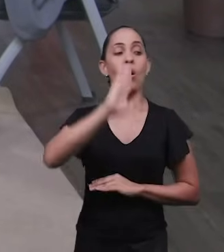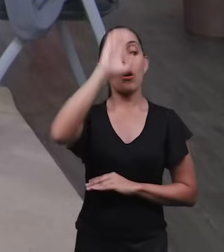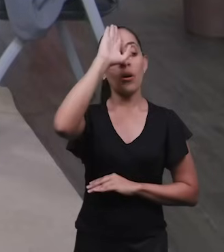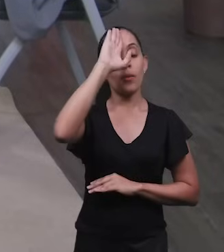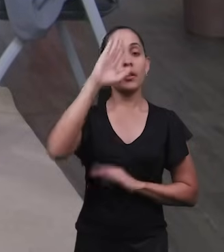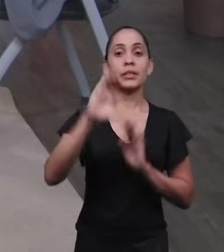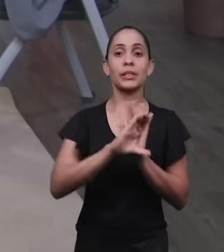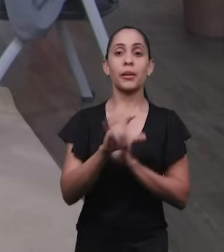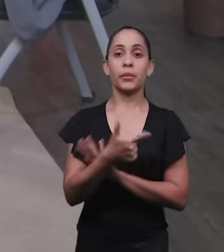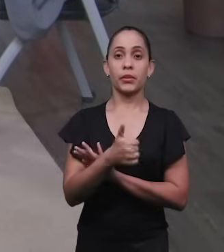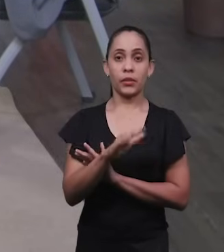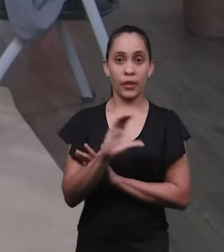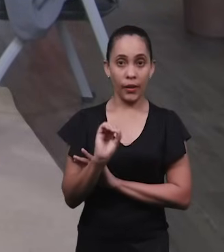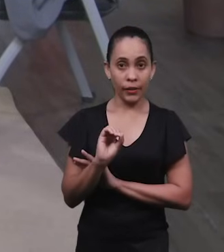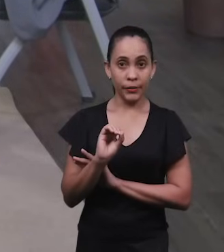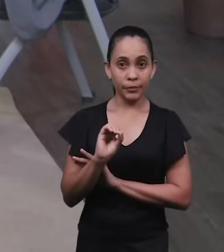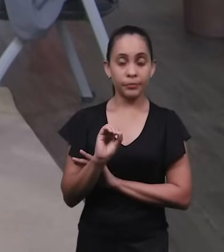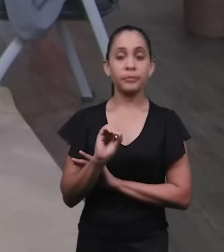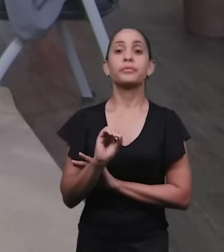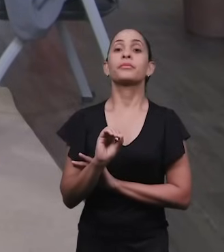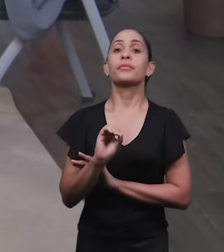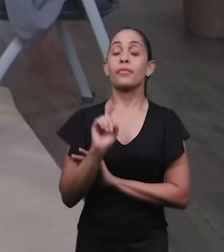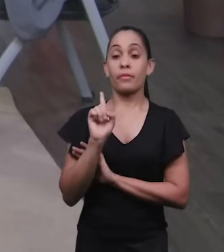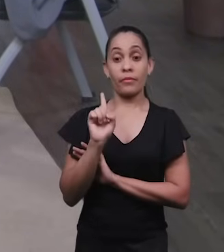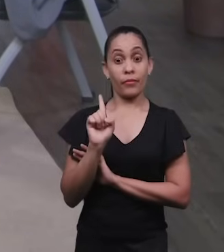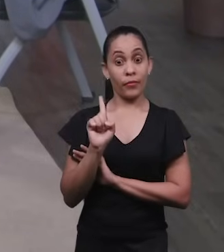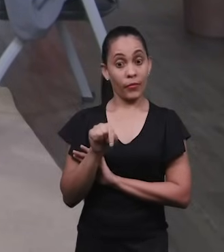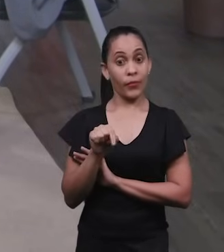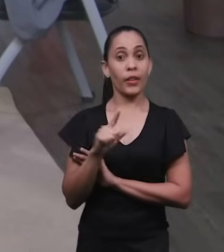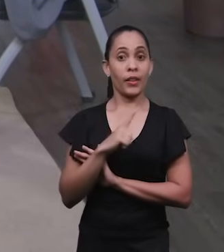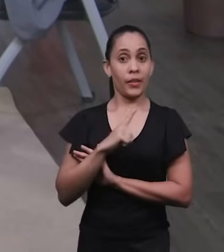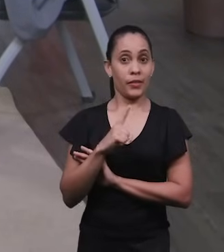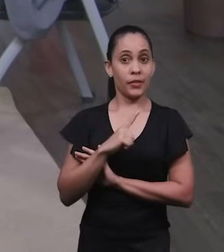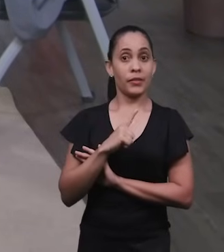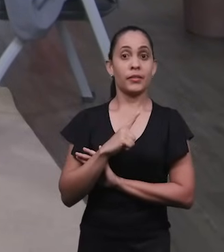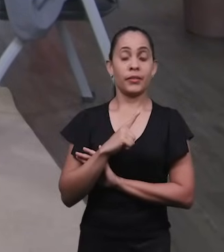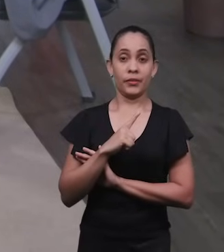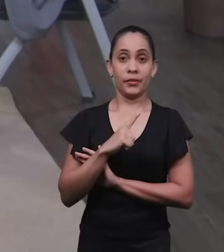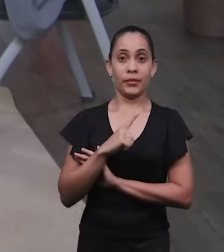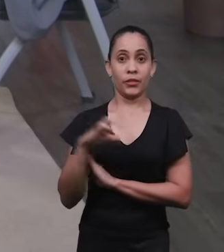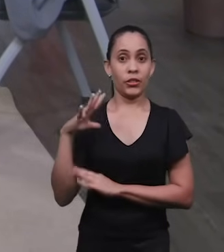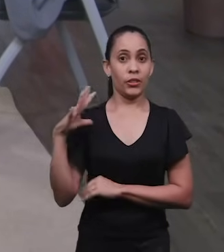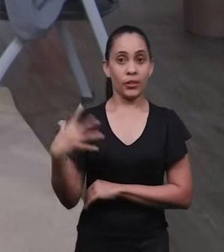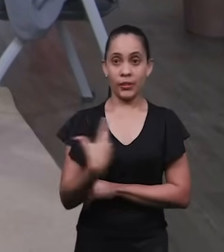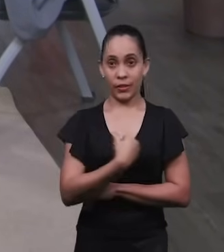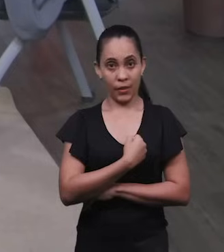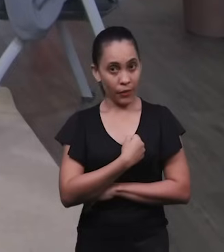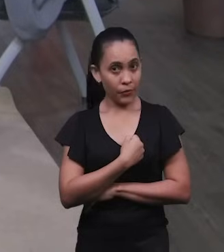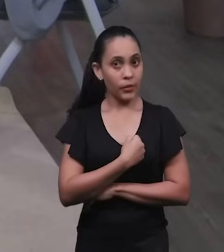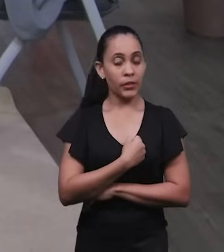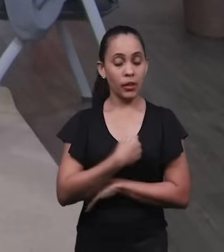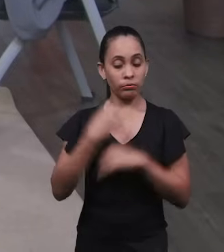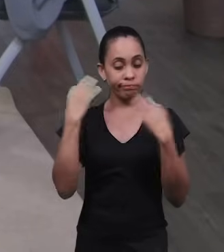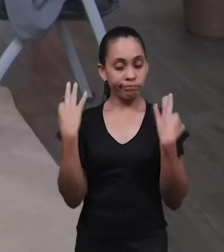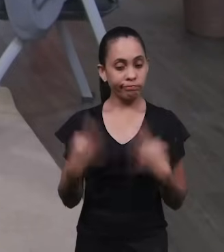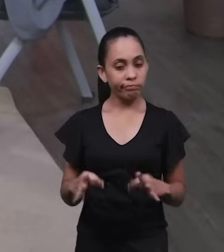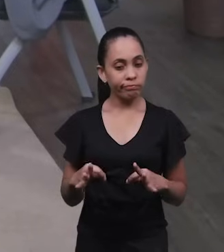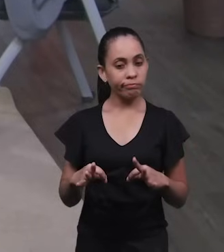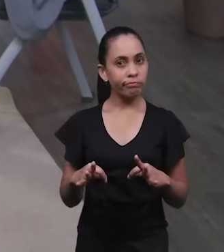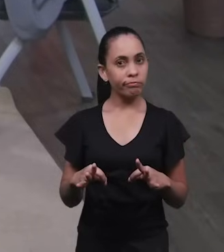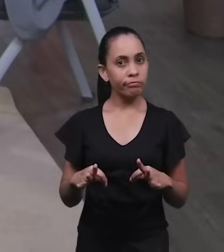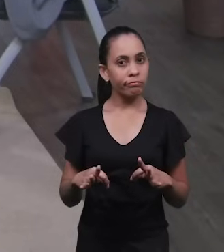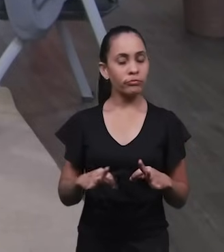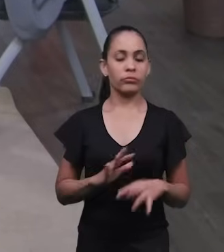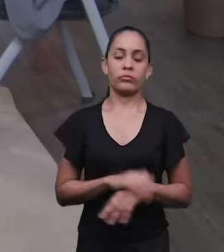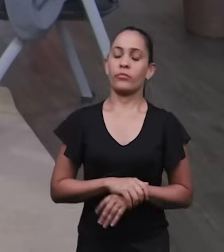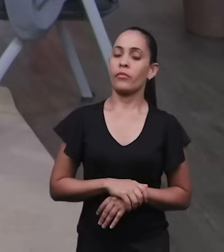Romanos, capítulo 10, que é aquela palavra, né? Palavra de esperança, de salvação. Definição, né? Definição.